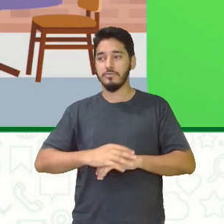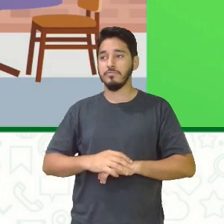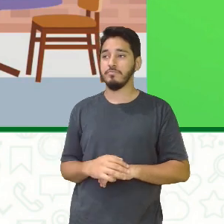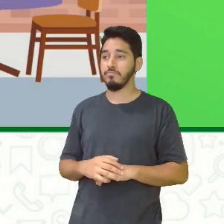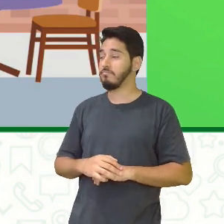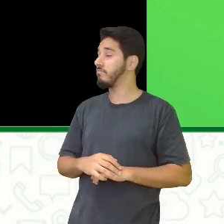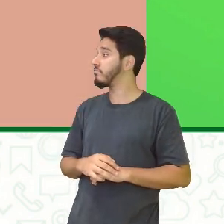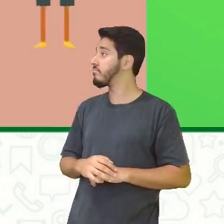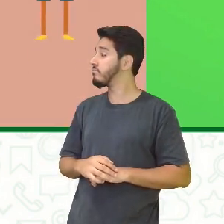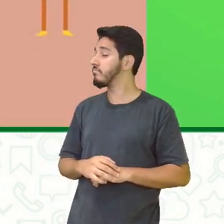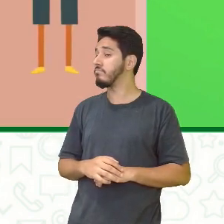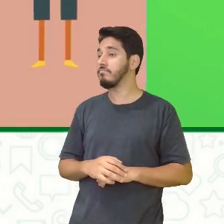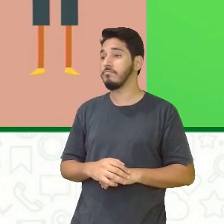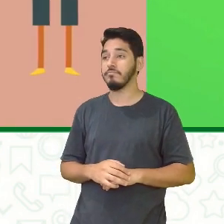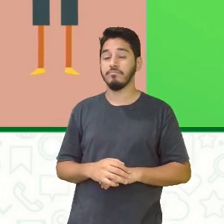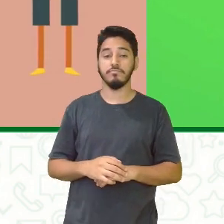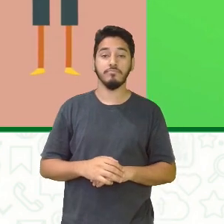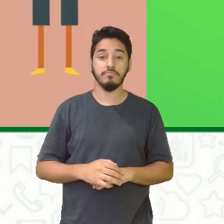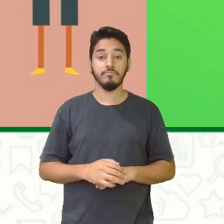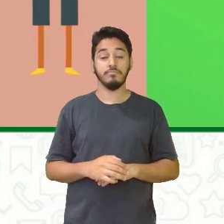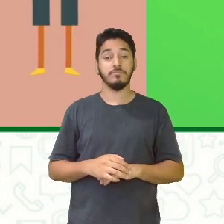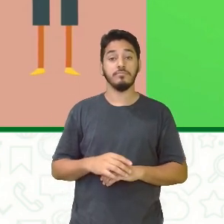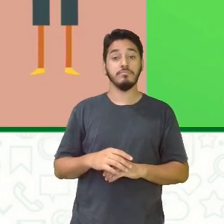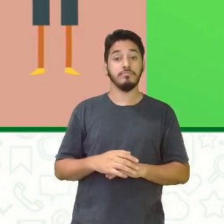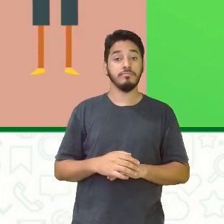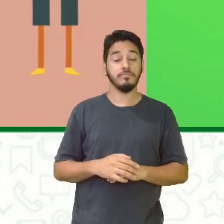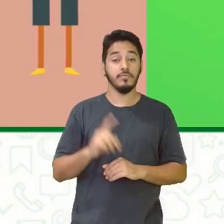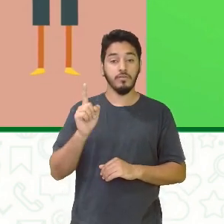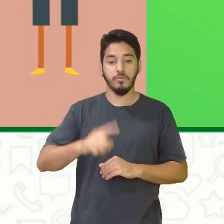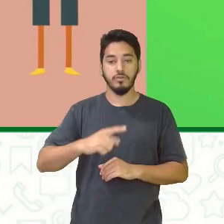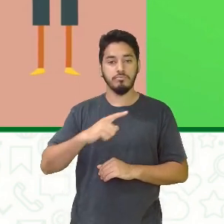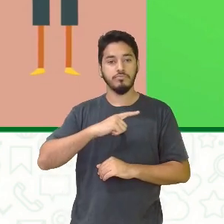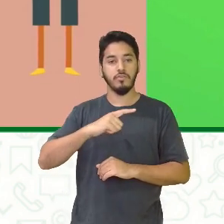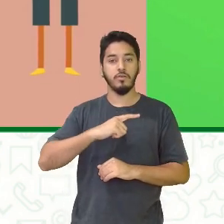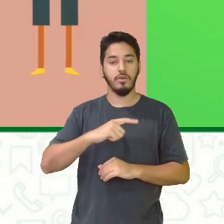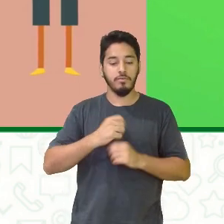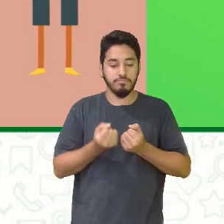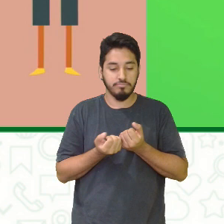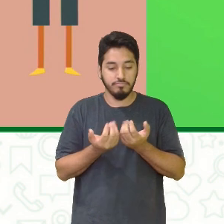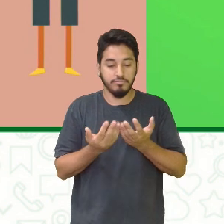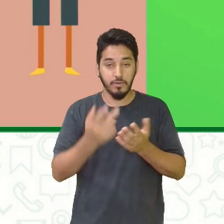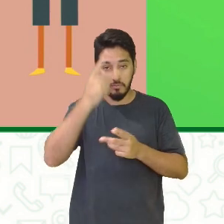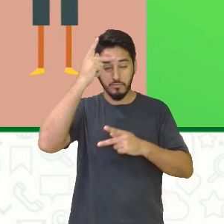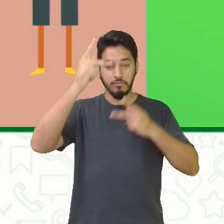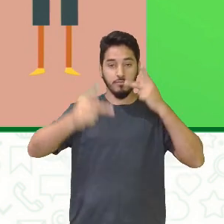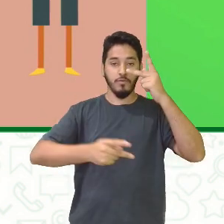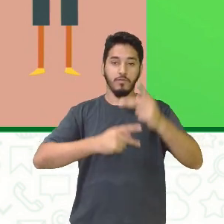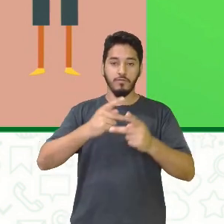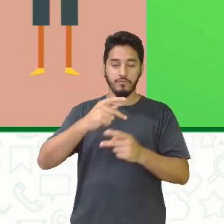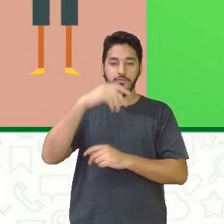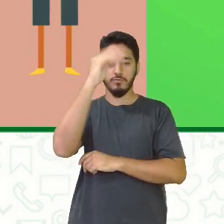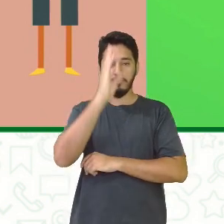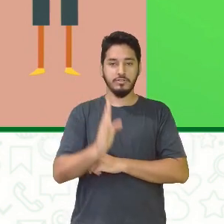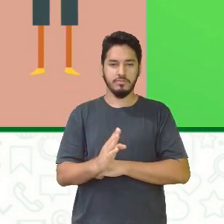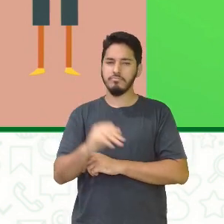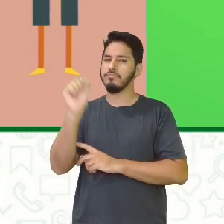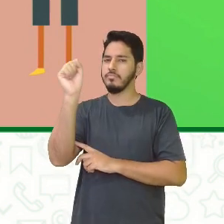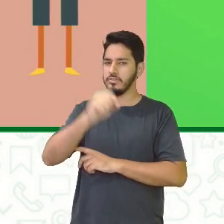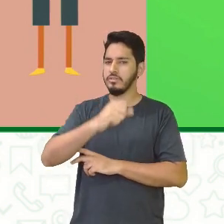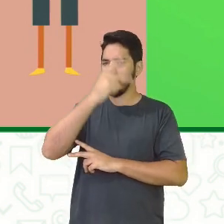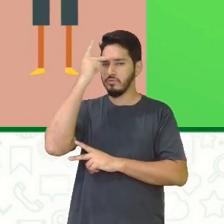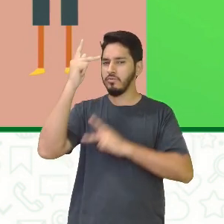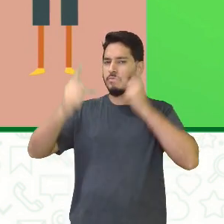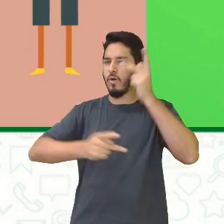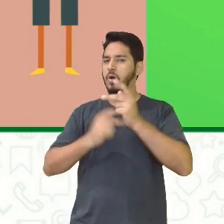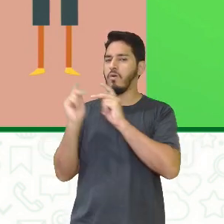diversificada. E esses foram os povos que contribuíram para a formação do povo brasileiro. Sim, outros povos vieram para cá ao